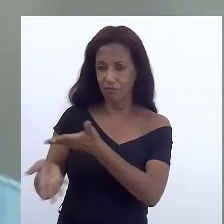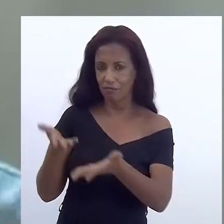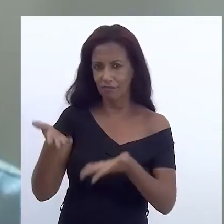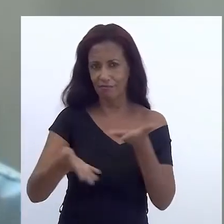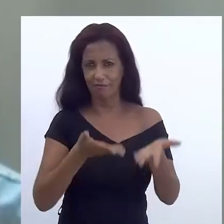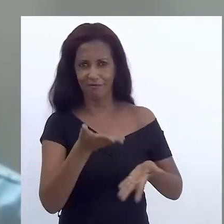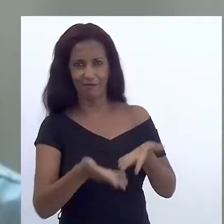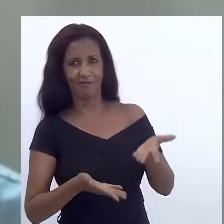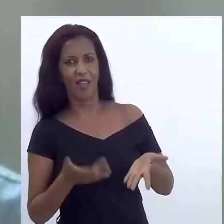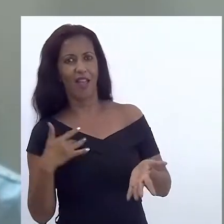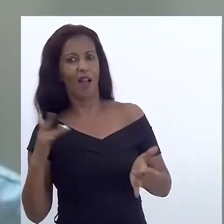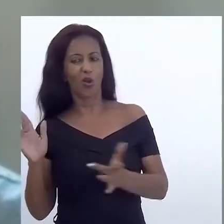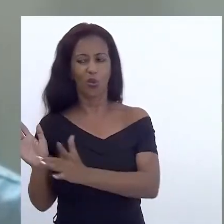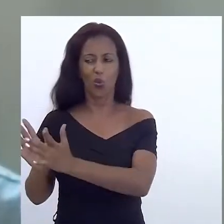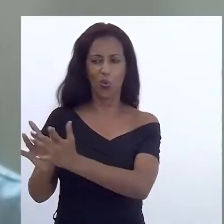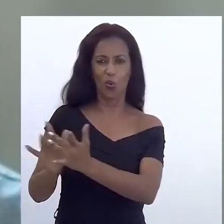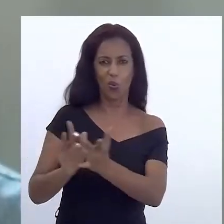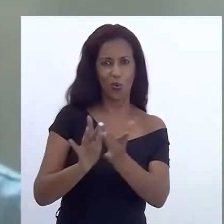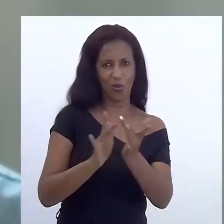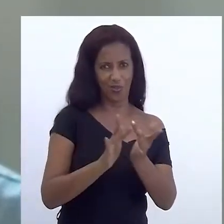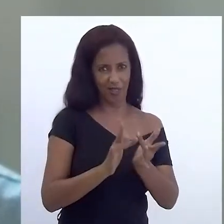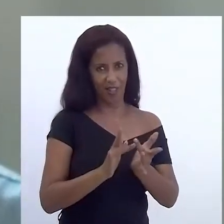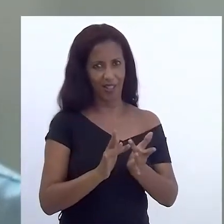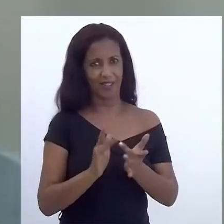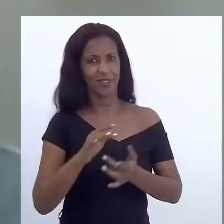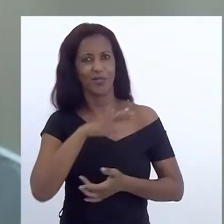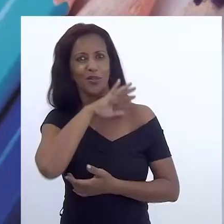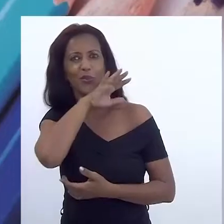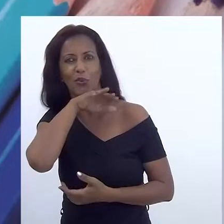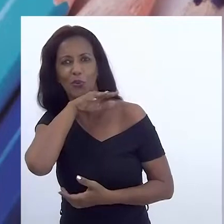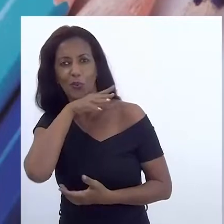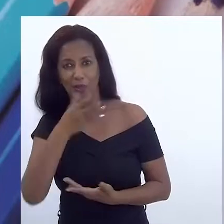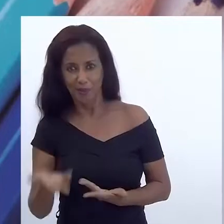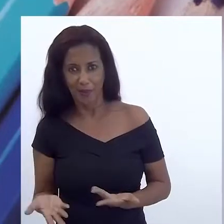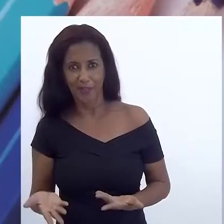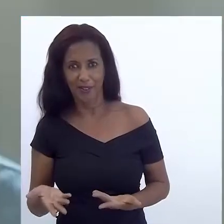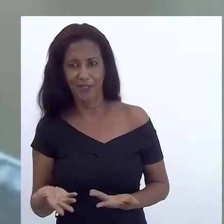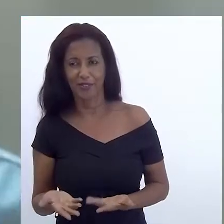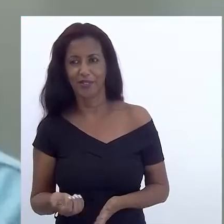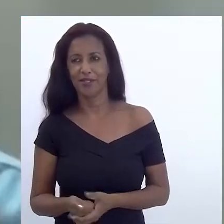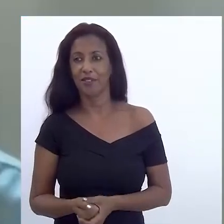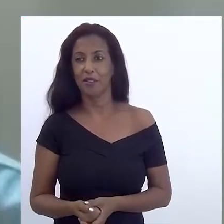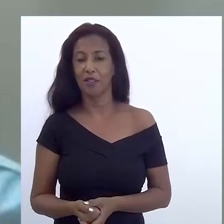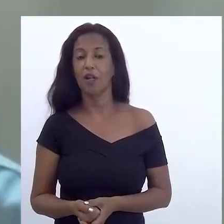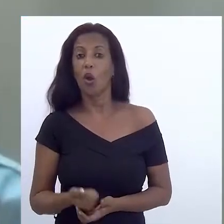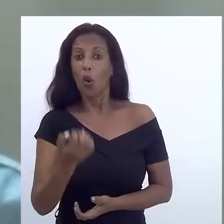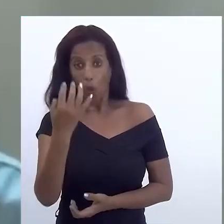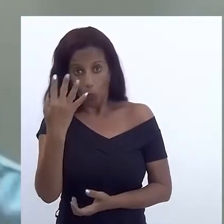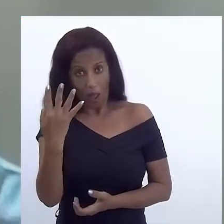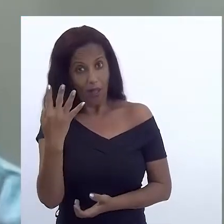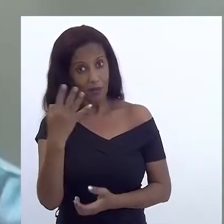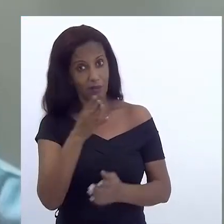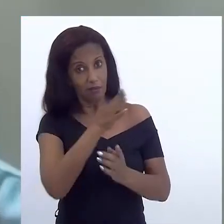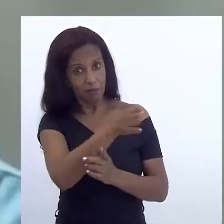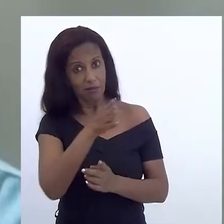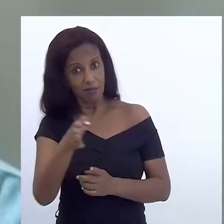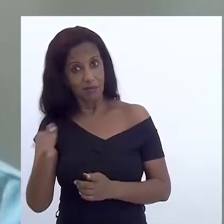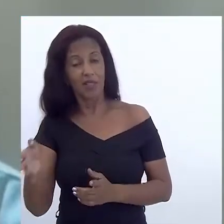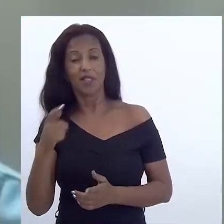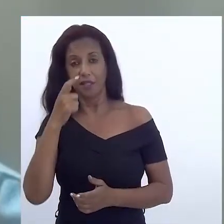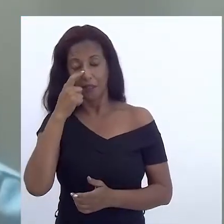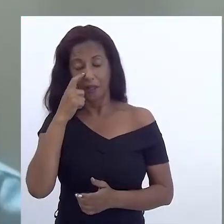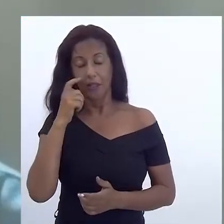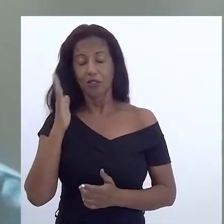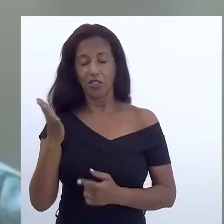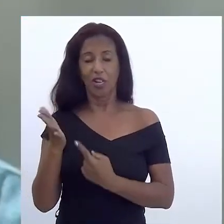ao ter aquele contato com o animal, que lá 4 não tinha, vezes. 4 sessões. Já começamos, registramos